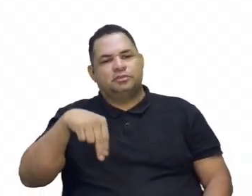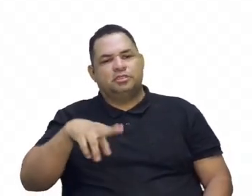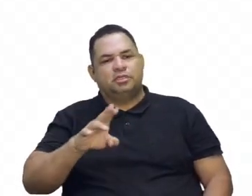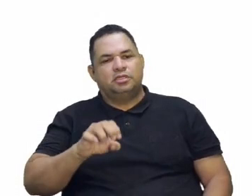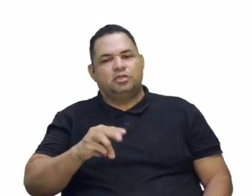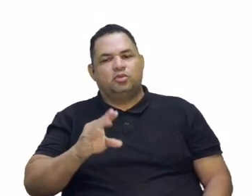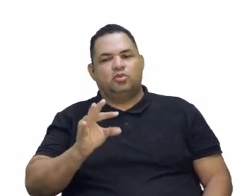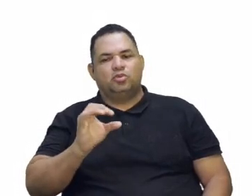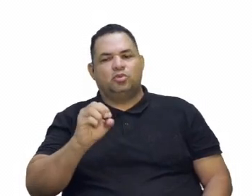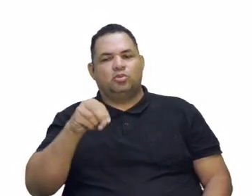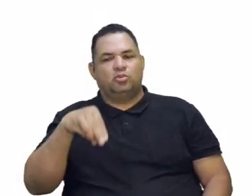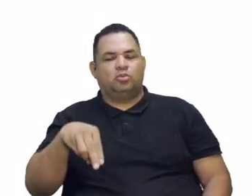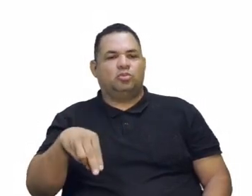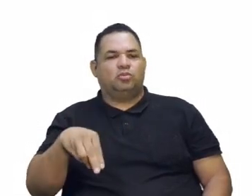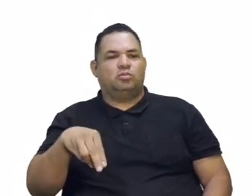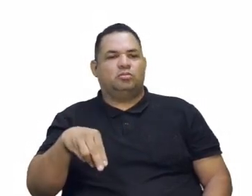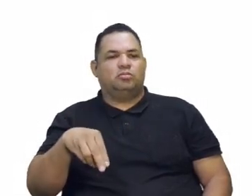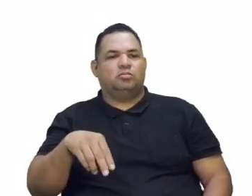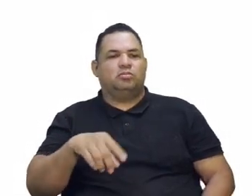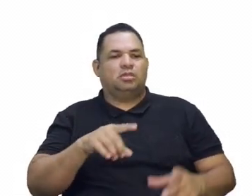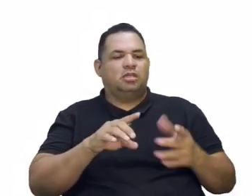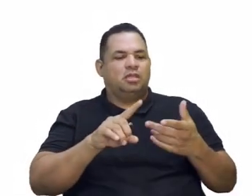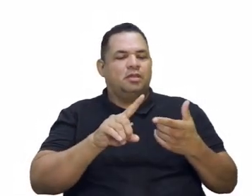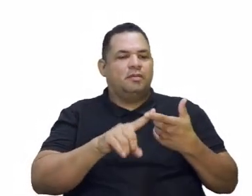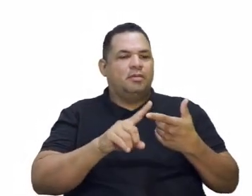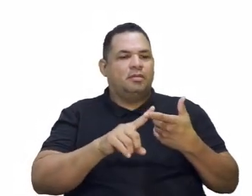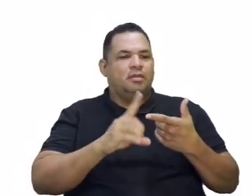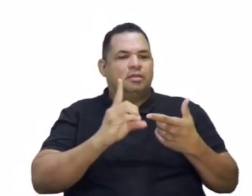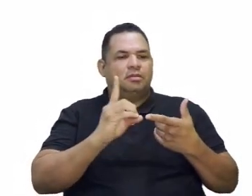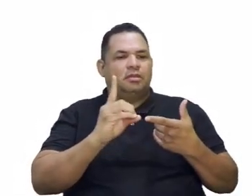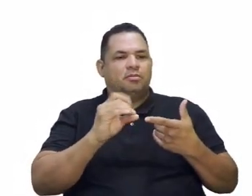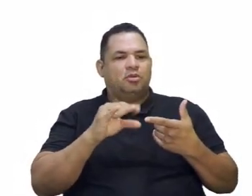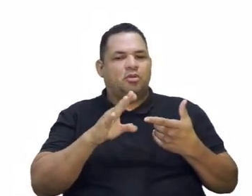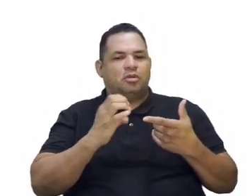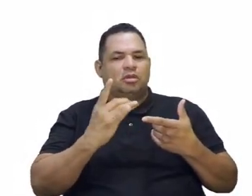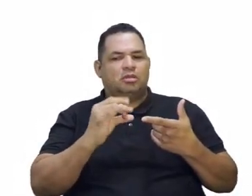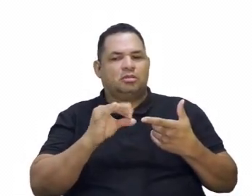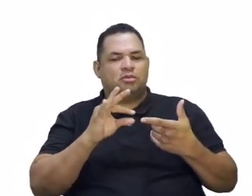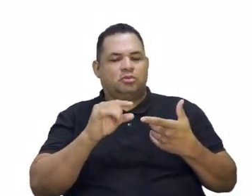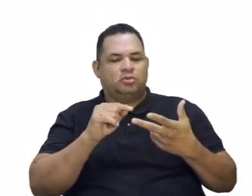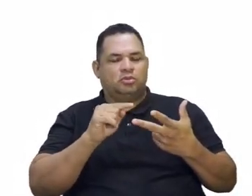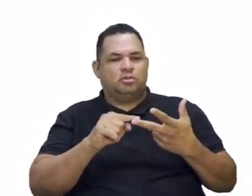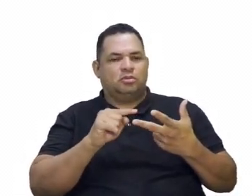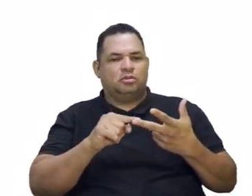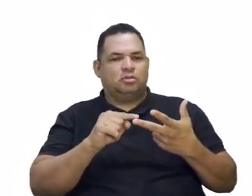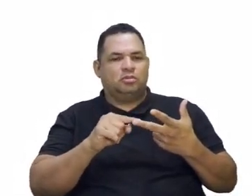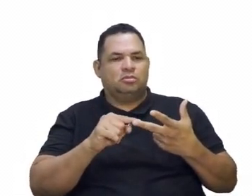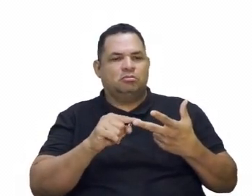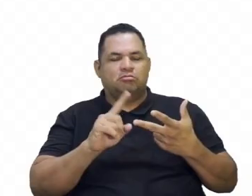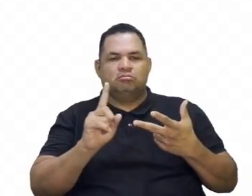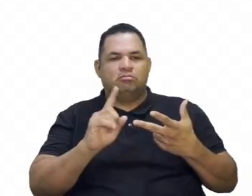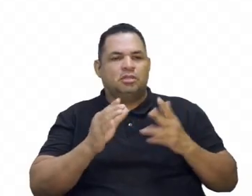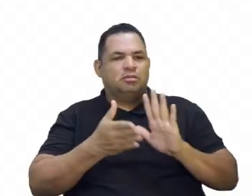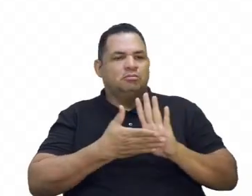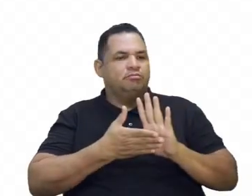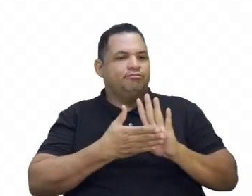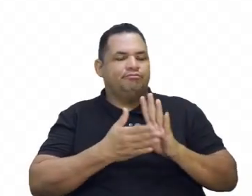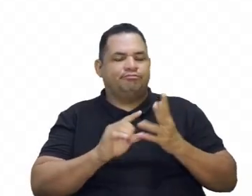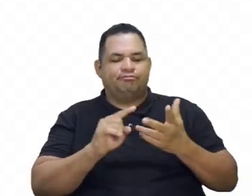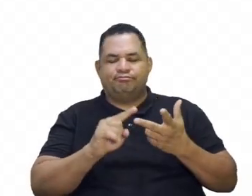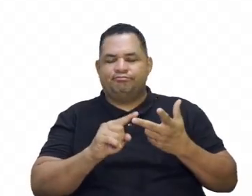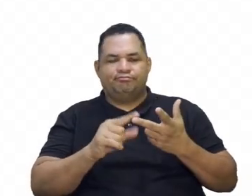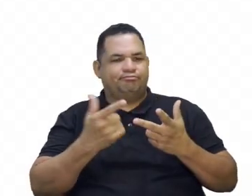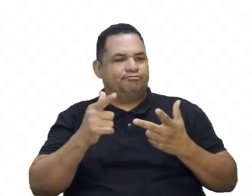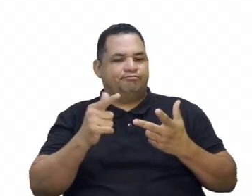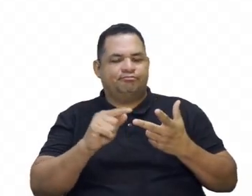homem da maçã? Não. Foi Demócrito, né? Foi Demócrito, ele disse lá do átomo. Mas ele não propôs nenhum modelo, então não